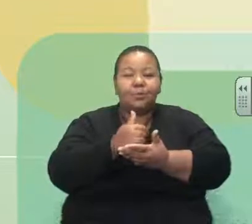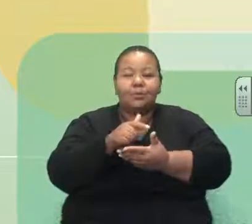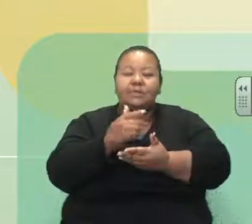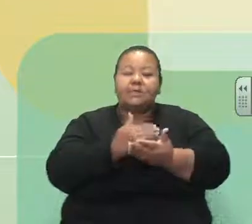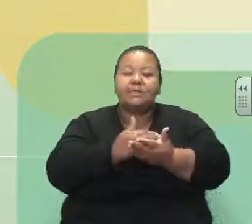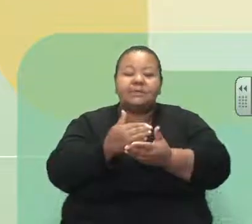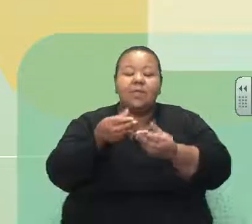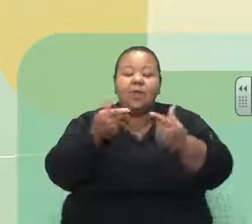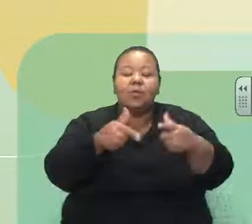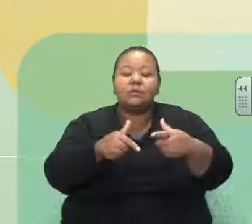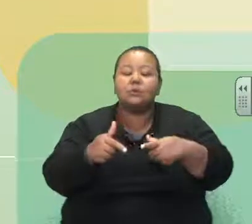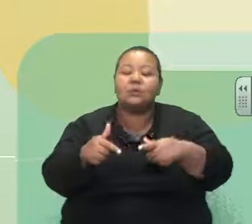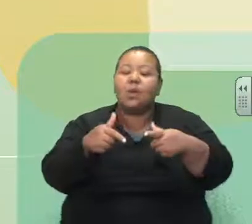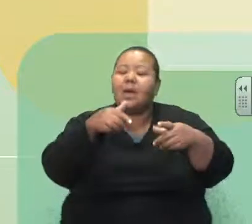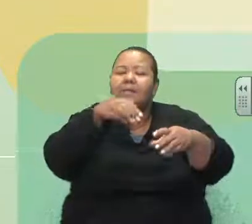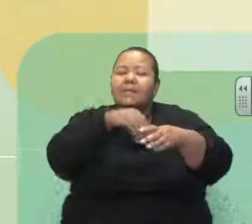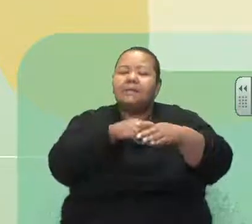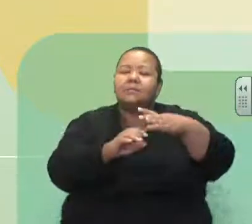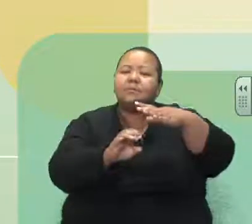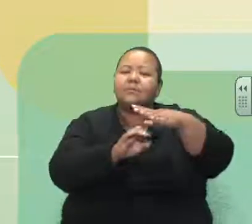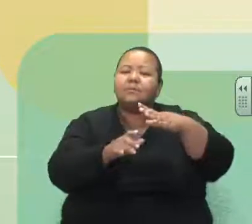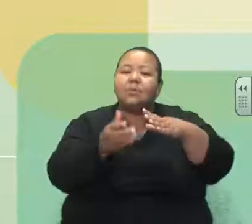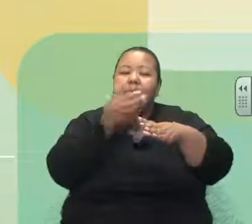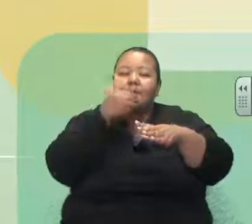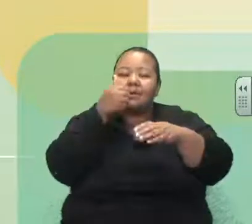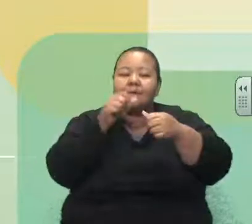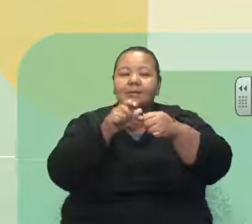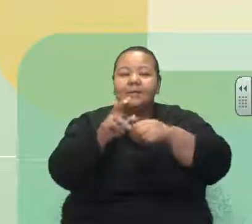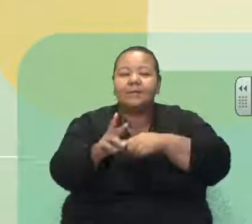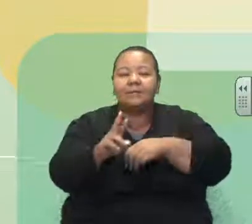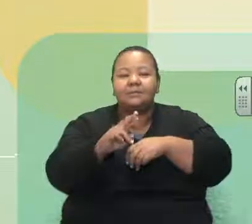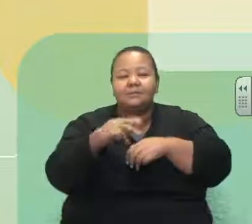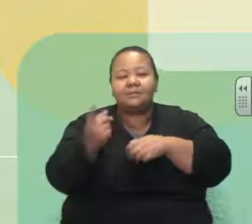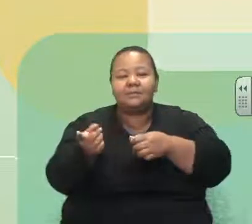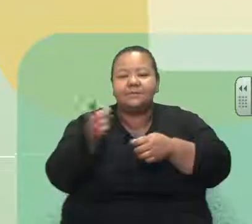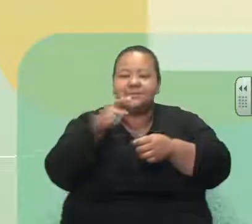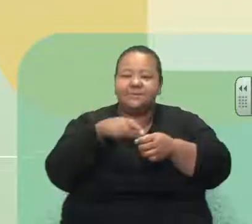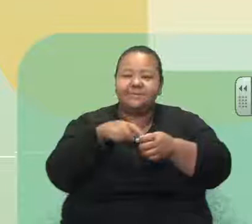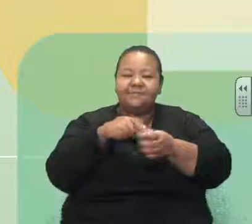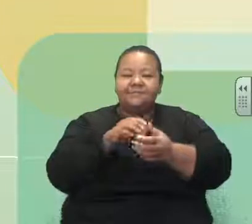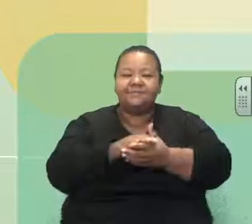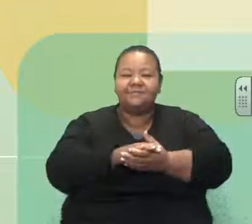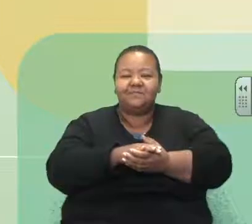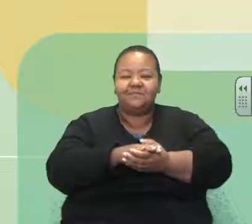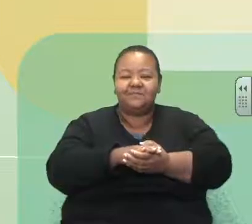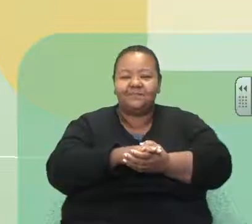deve iniciar? Qual área que é mais interessante? Manda aí suas contribuições, nós voltamos já já.